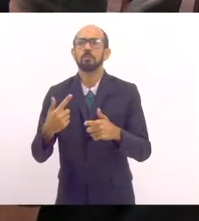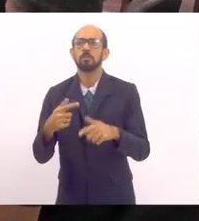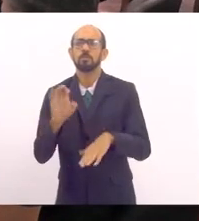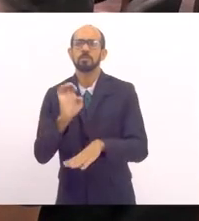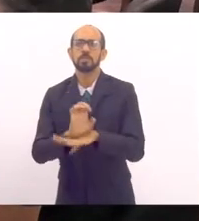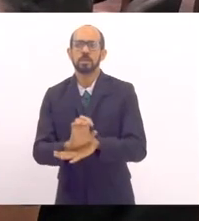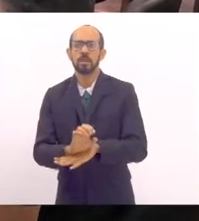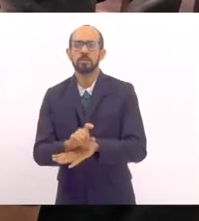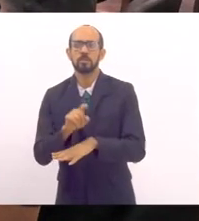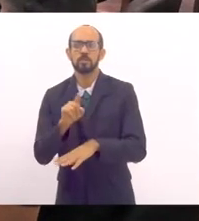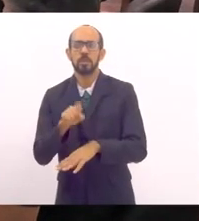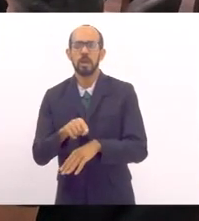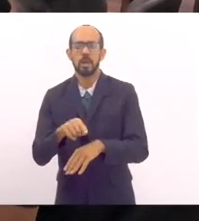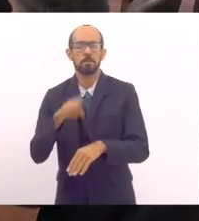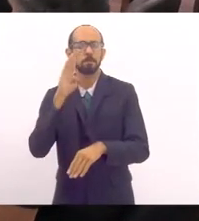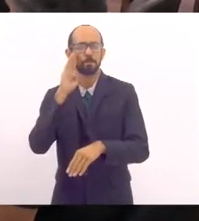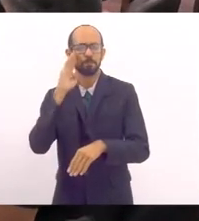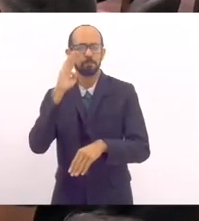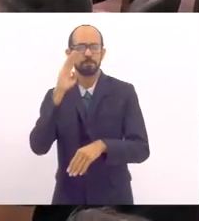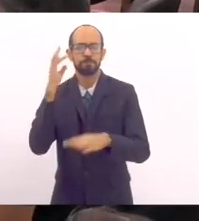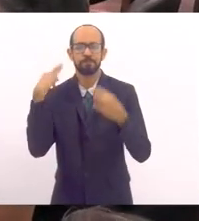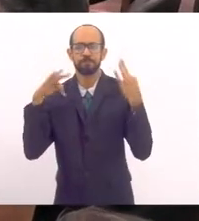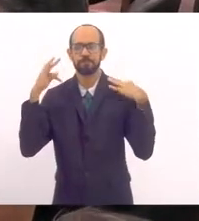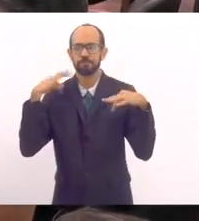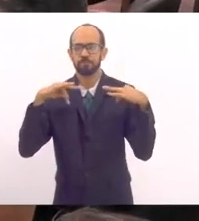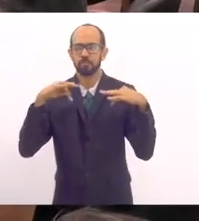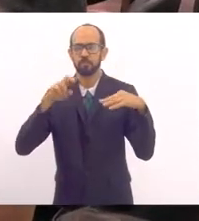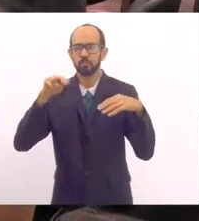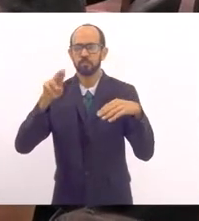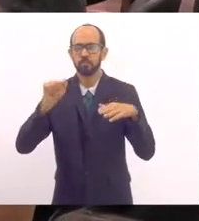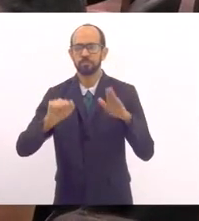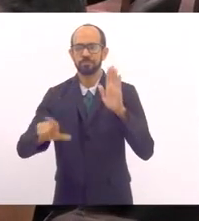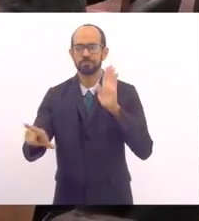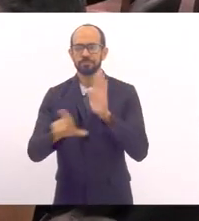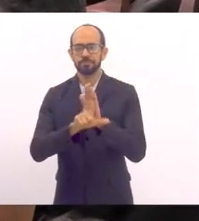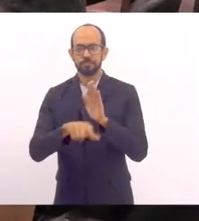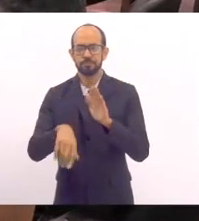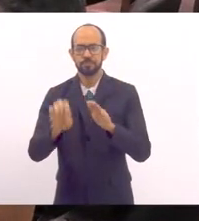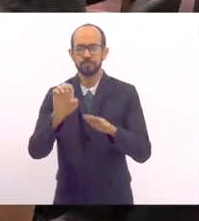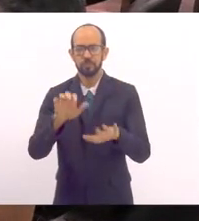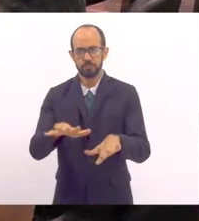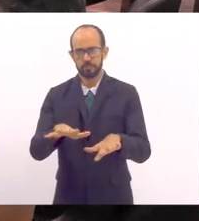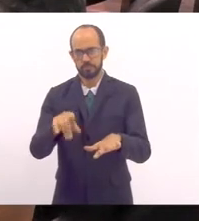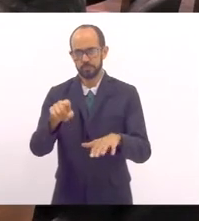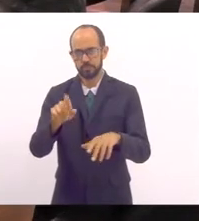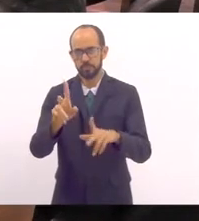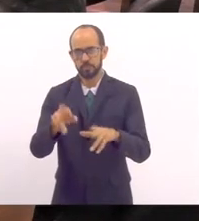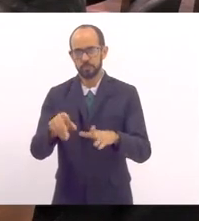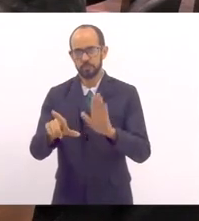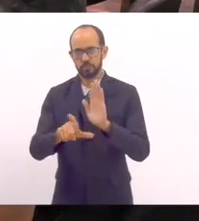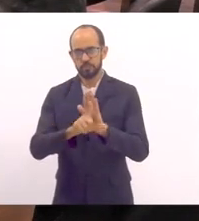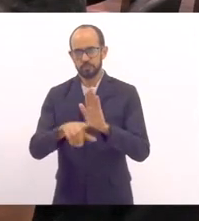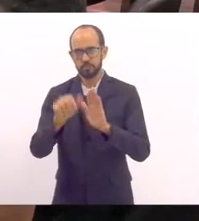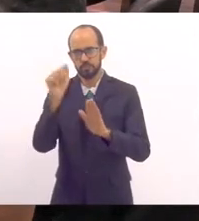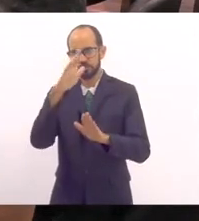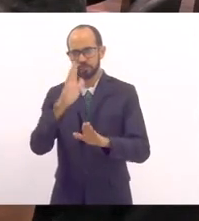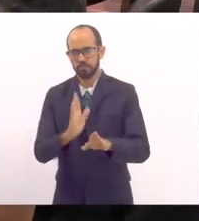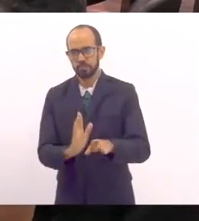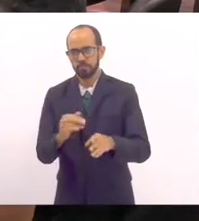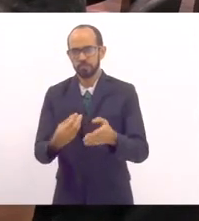é essencialmente turístico e que nunca teve uma lei estadual regrando como a lei nacional criada lá em